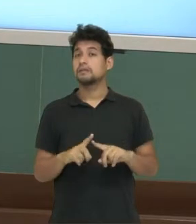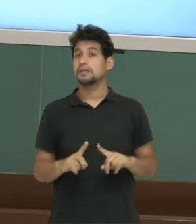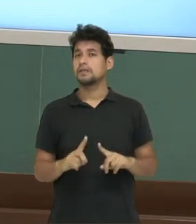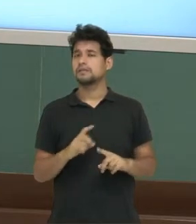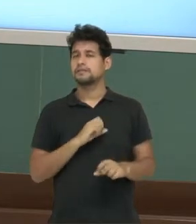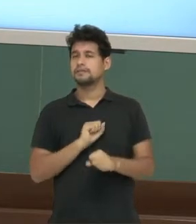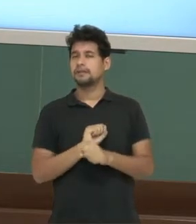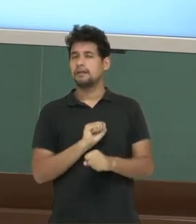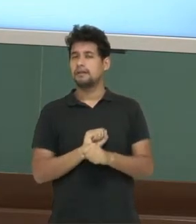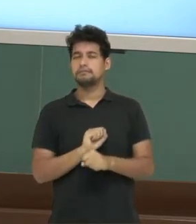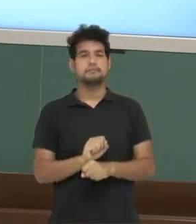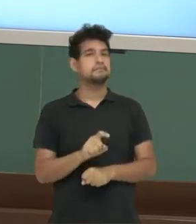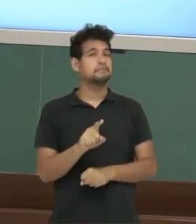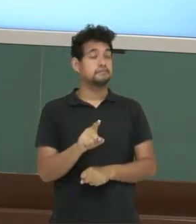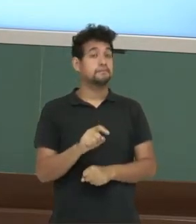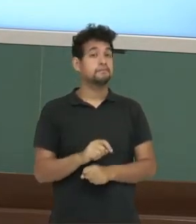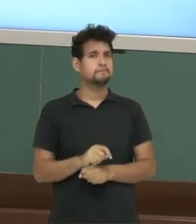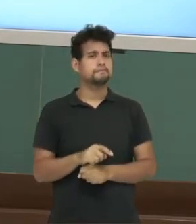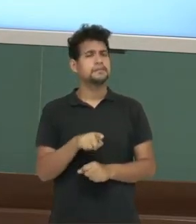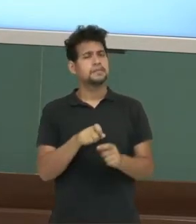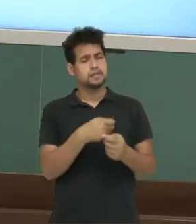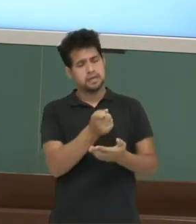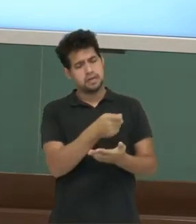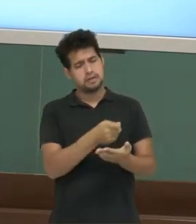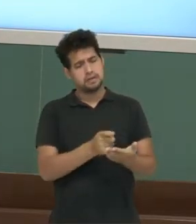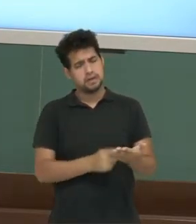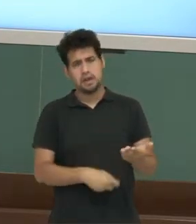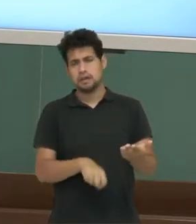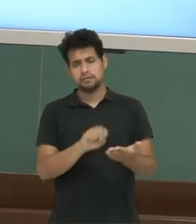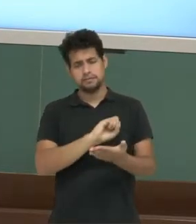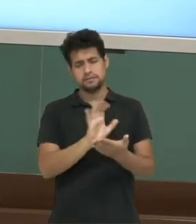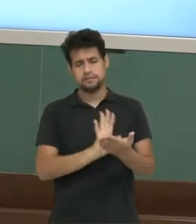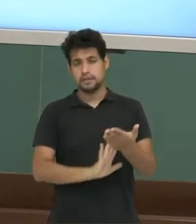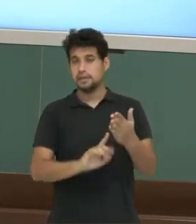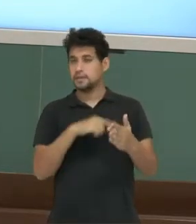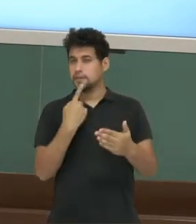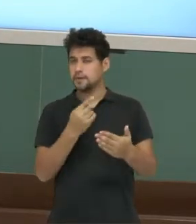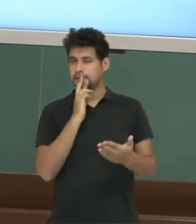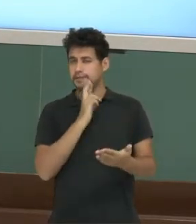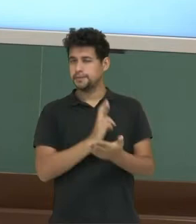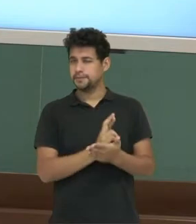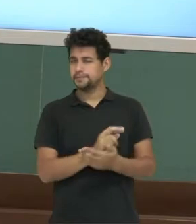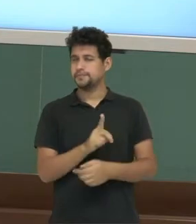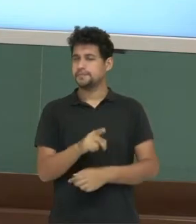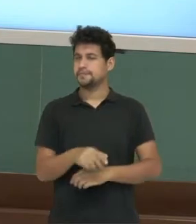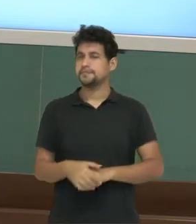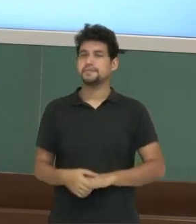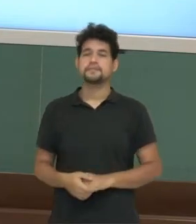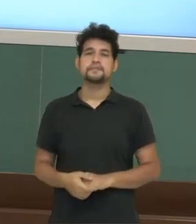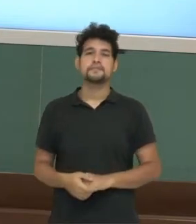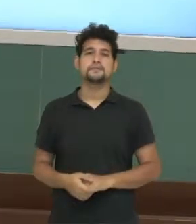dar um tempinho para você anotar o exercício e já responder. A gente volta logo.